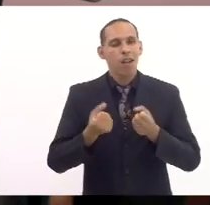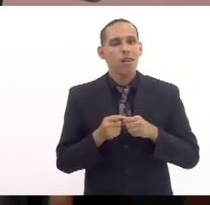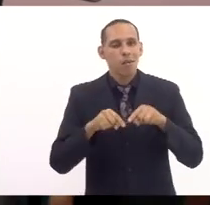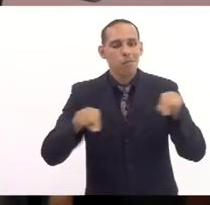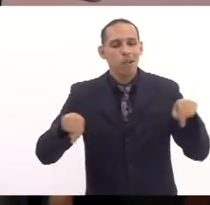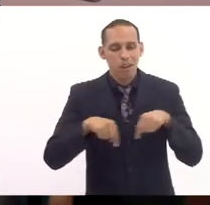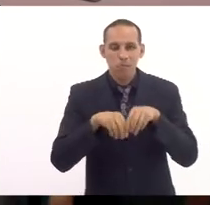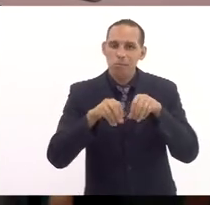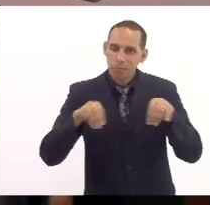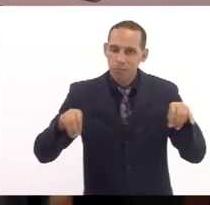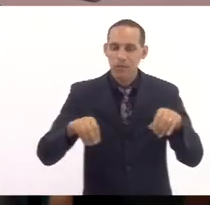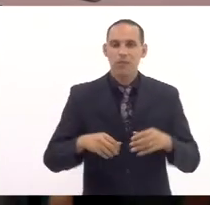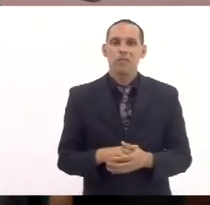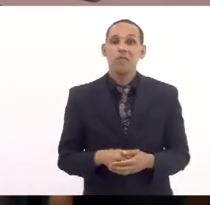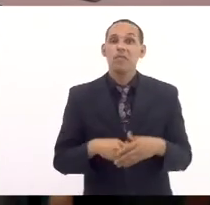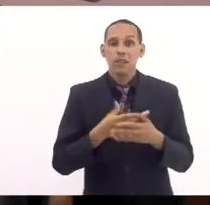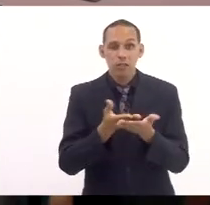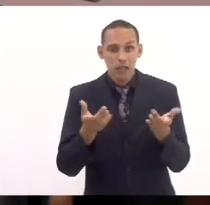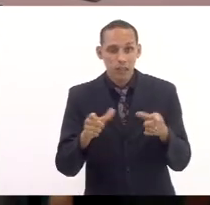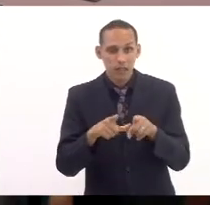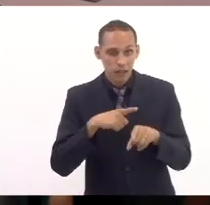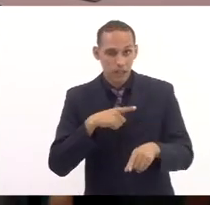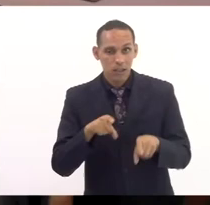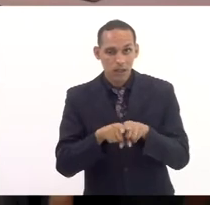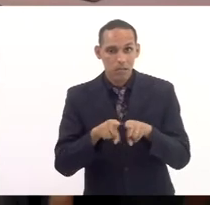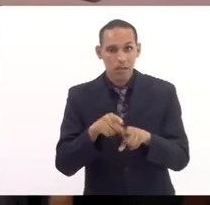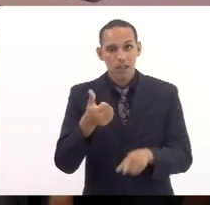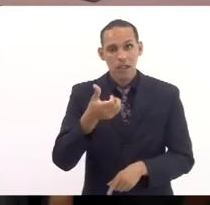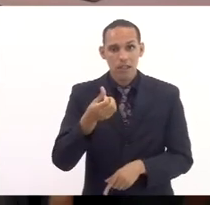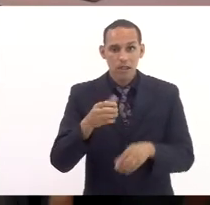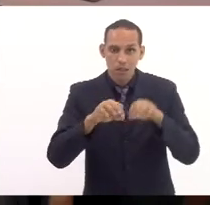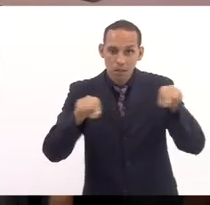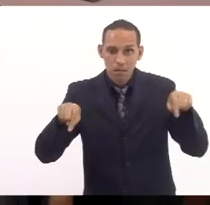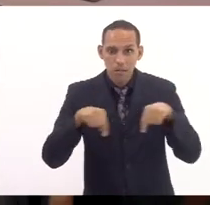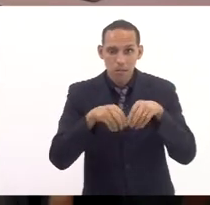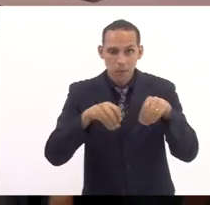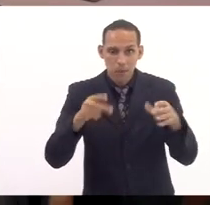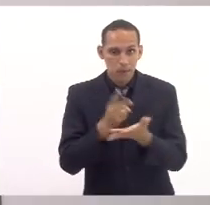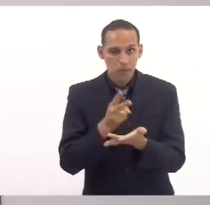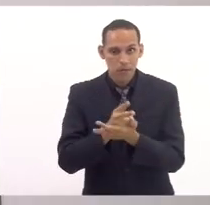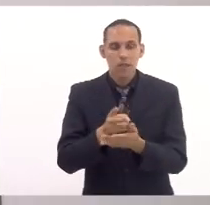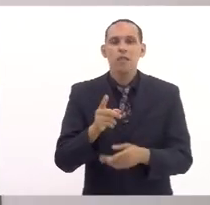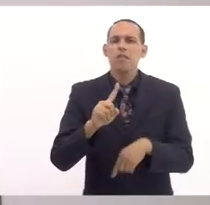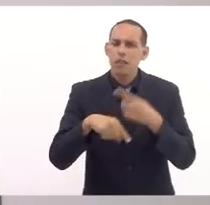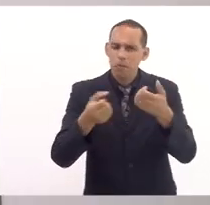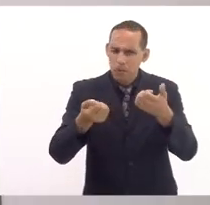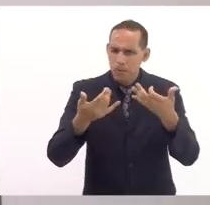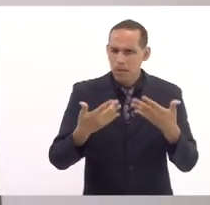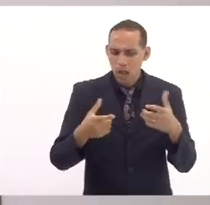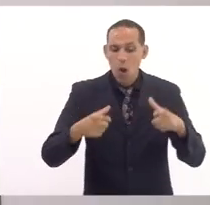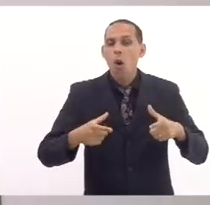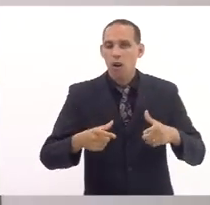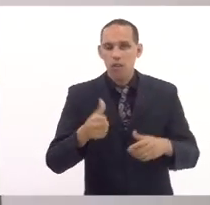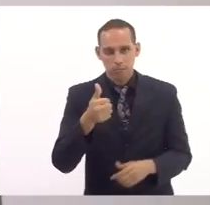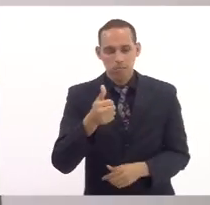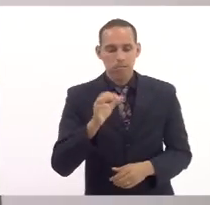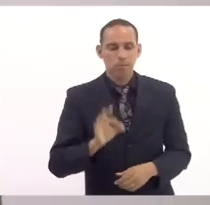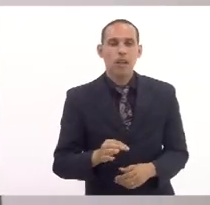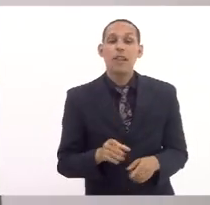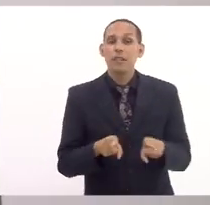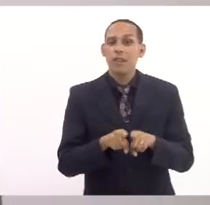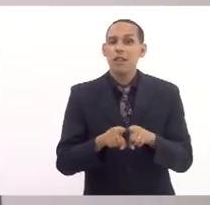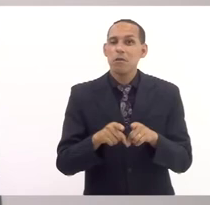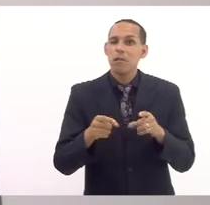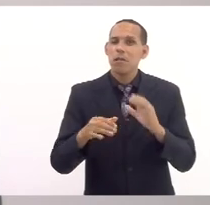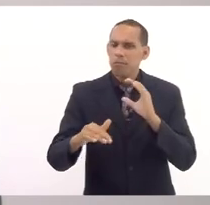desses terrenos. Então, vocês ainda têm 16 terrenos, né? Exato. Depois eu queria a localização desses 16 terrenos. Sim. Também como eu gostaria